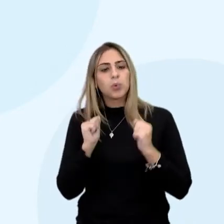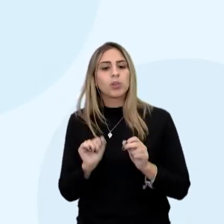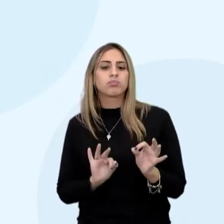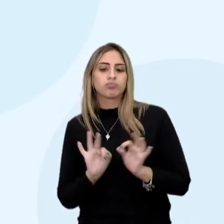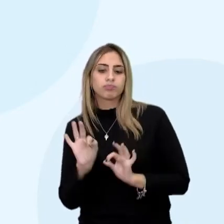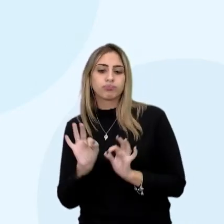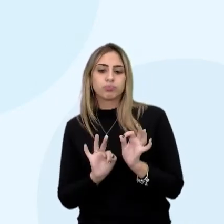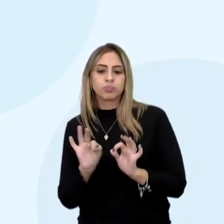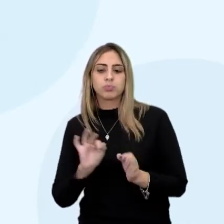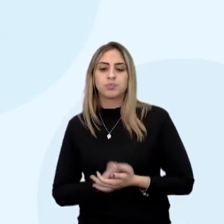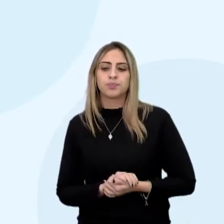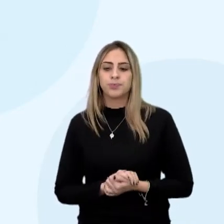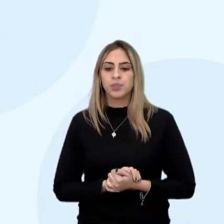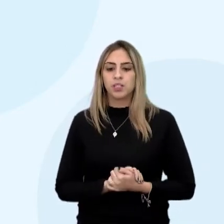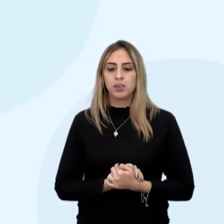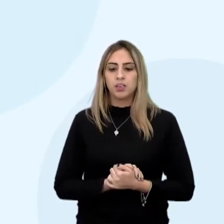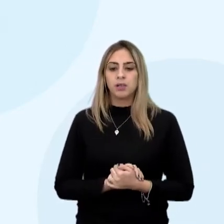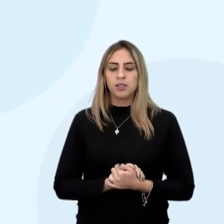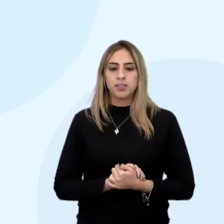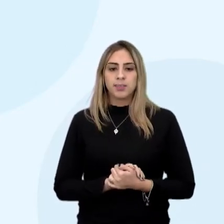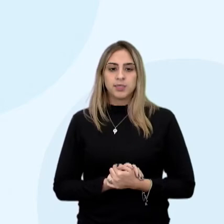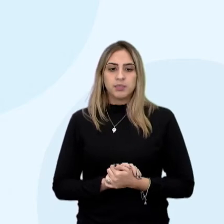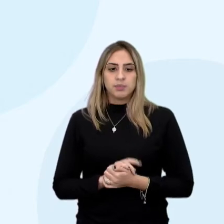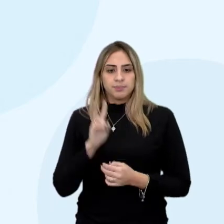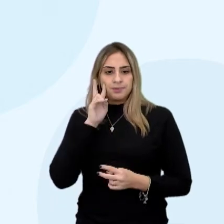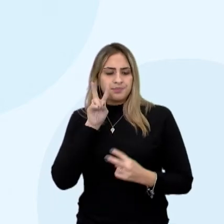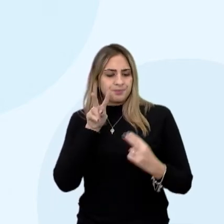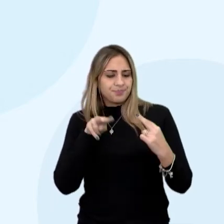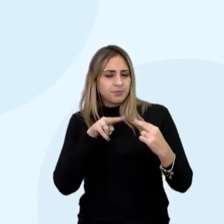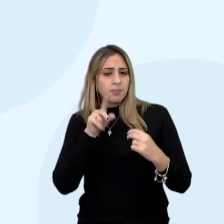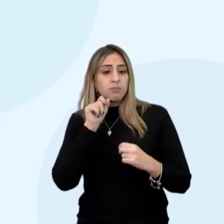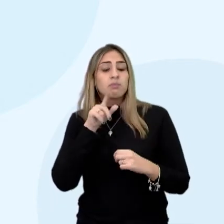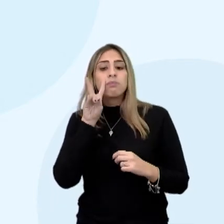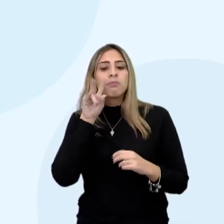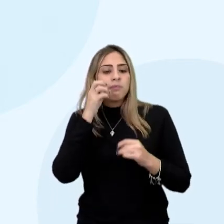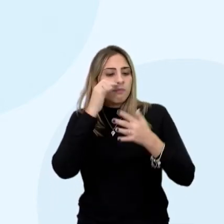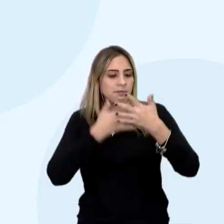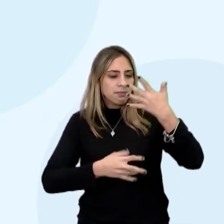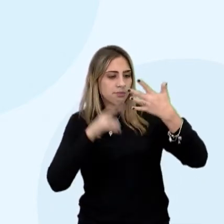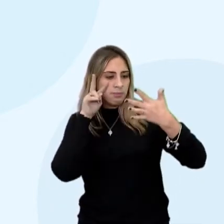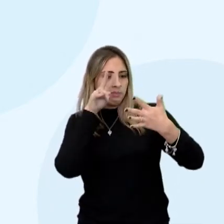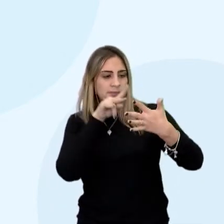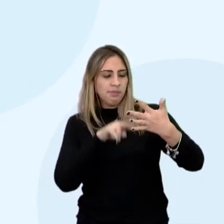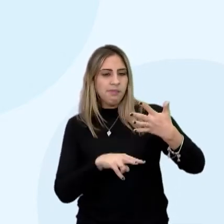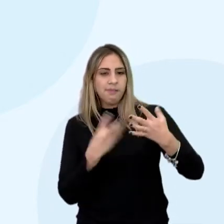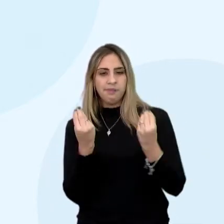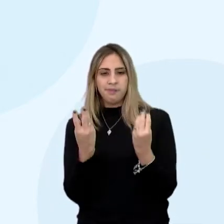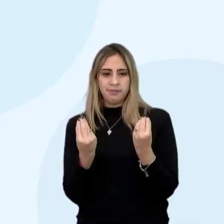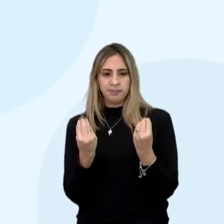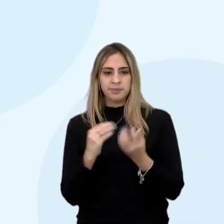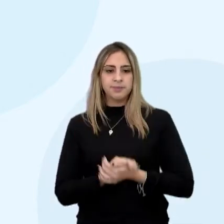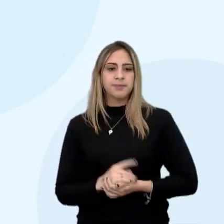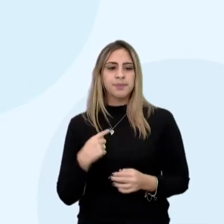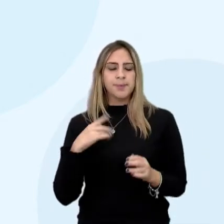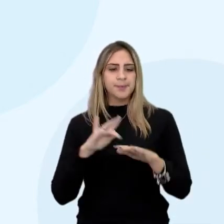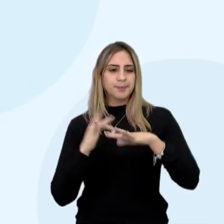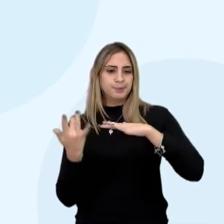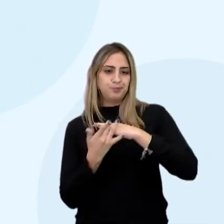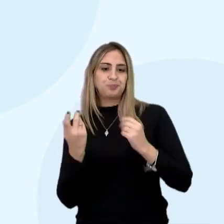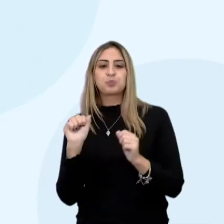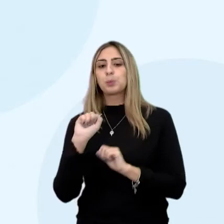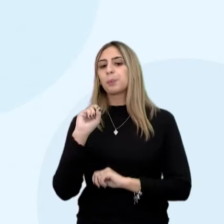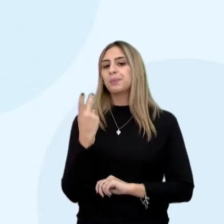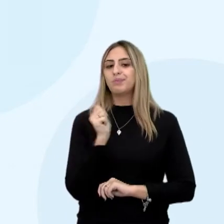Nós falamos um pouquinho sobre o que é viralização. Tornar viral, muito visto ou compartilhado por muitas pessoas, especialmente redes sociais ou aplicativos